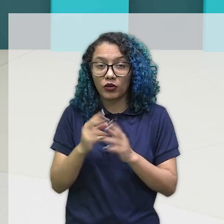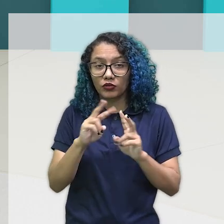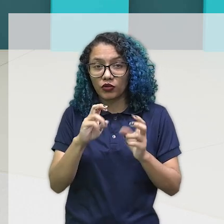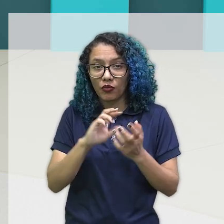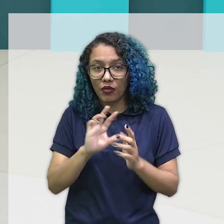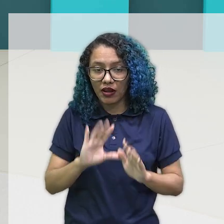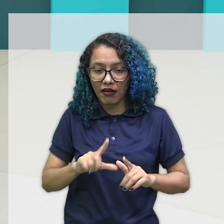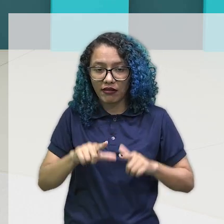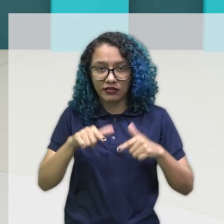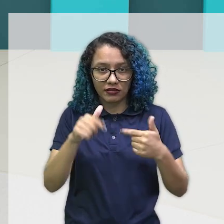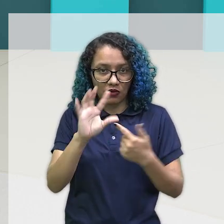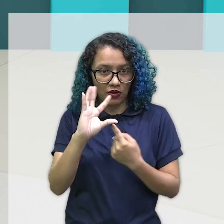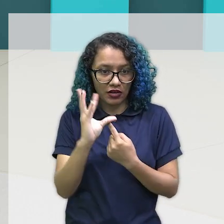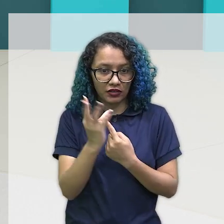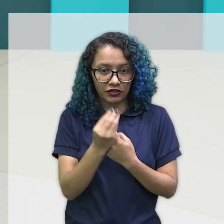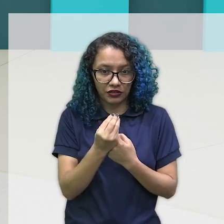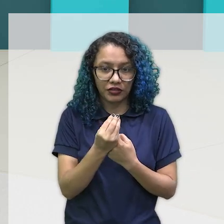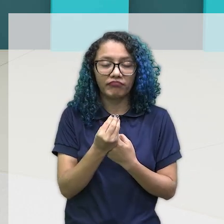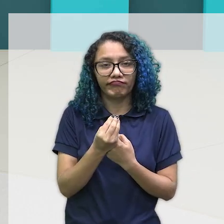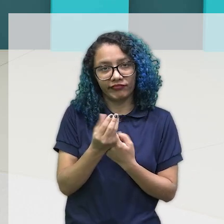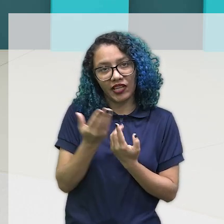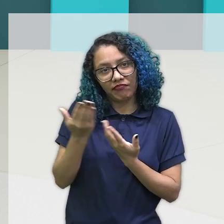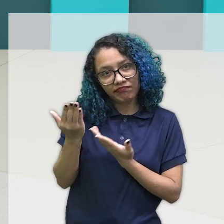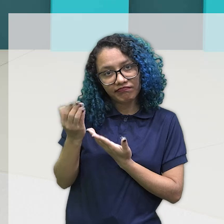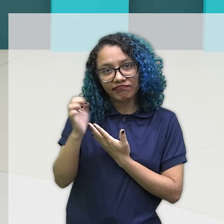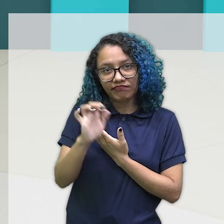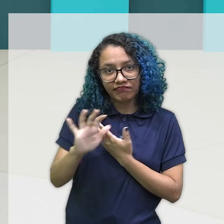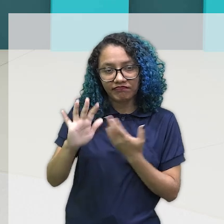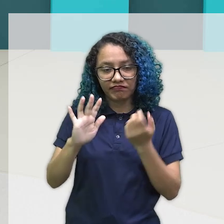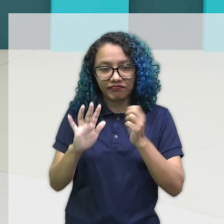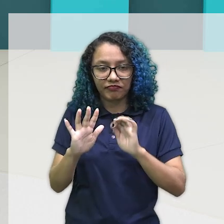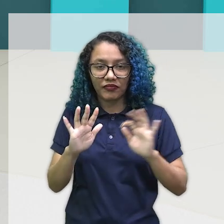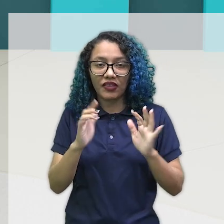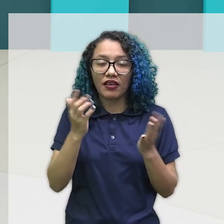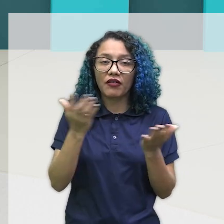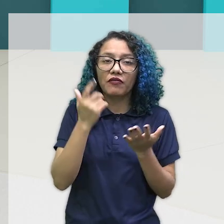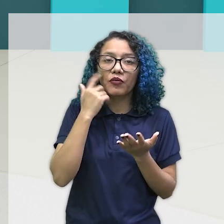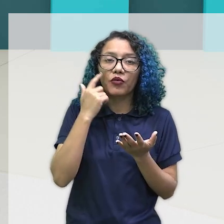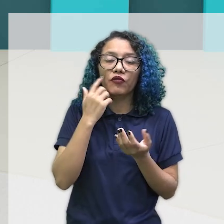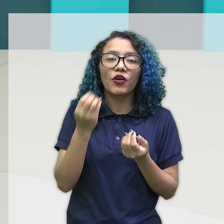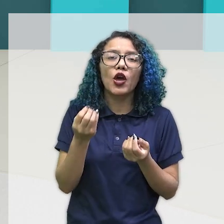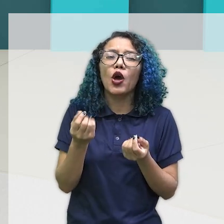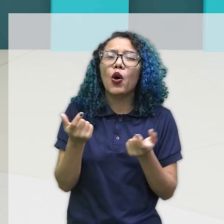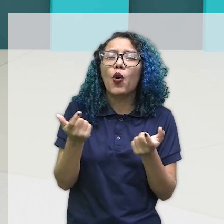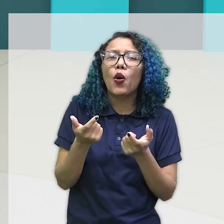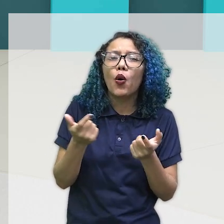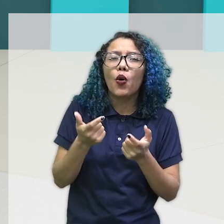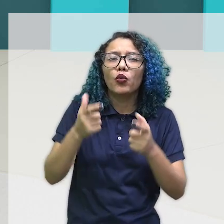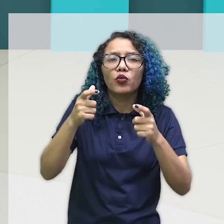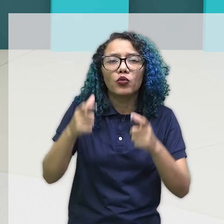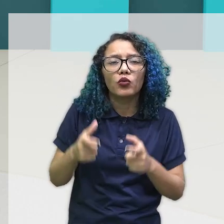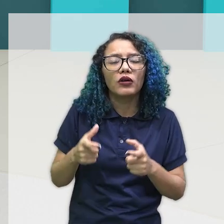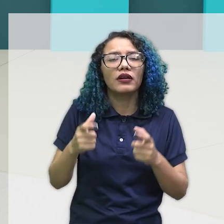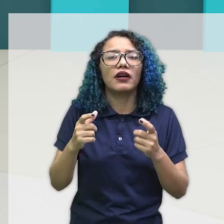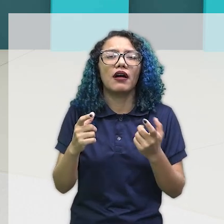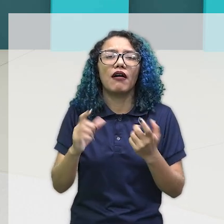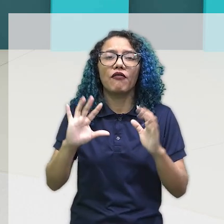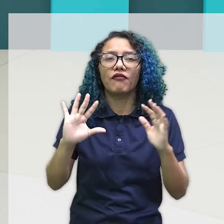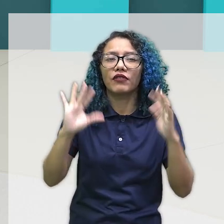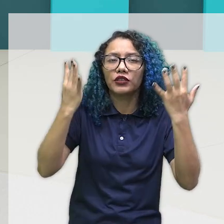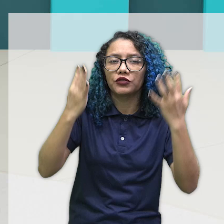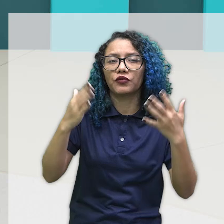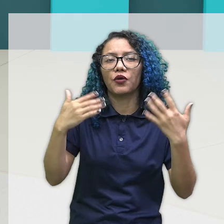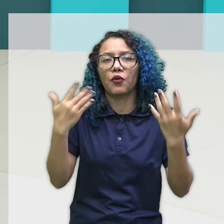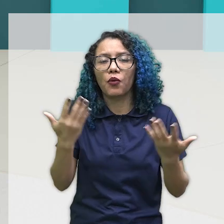falar um pouco sobre aonde, né, eles são protagonistas, qual é esse festival, como que acontece, quantas